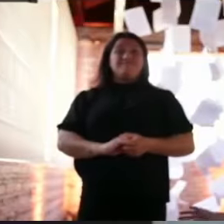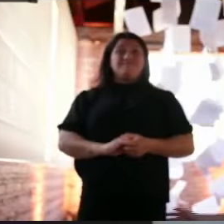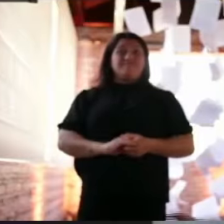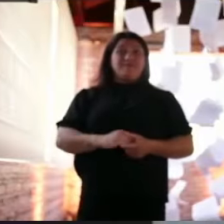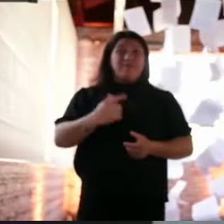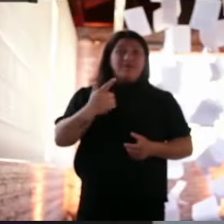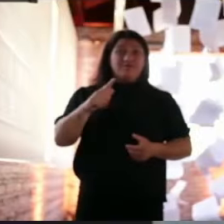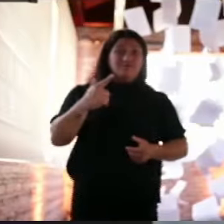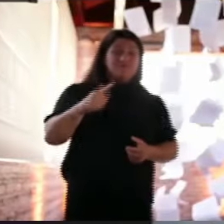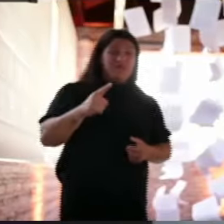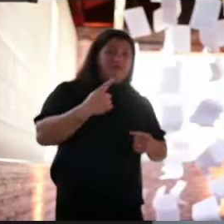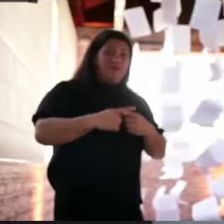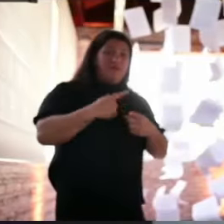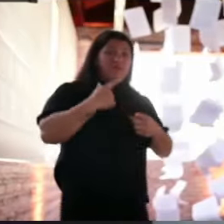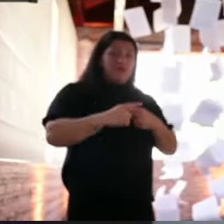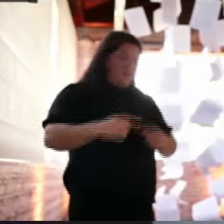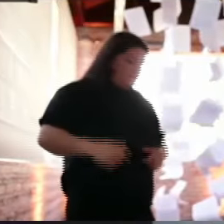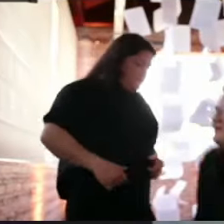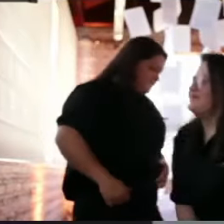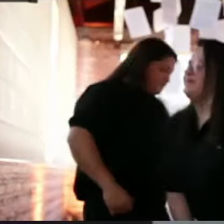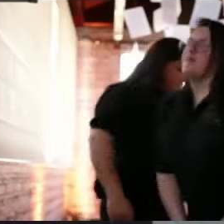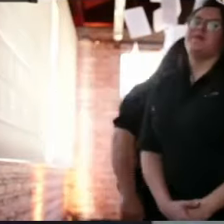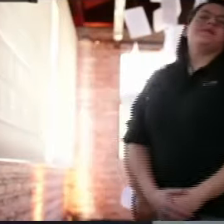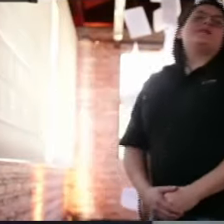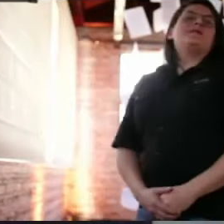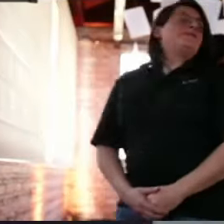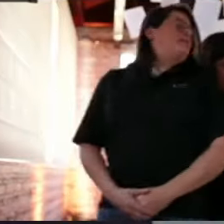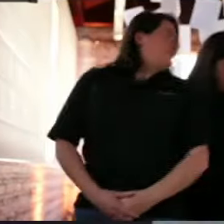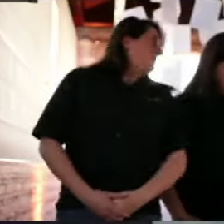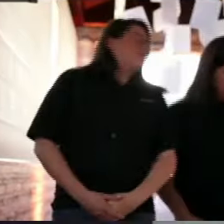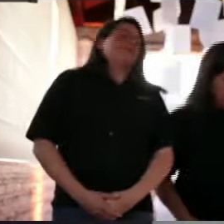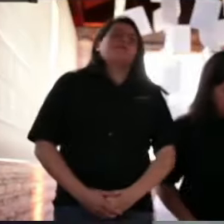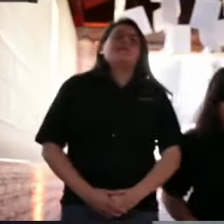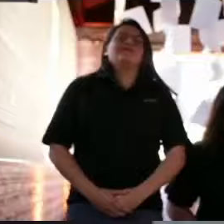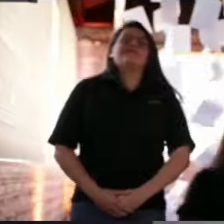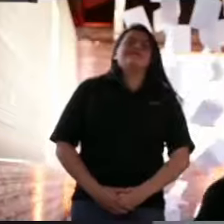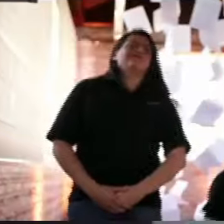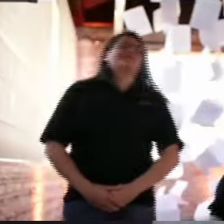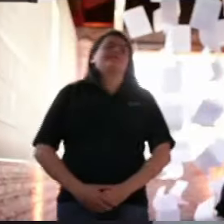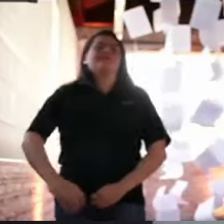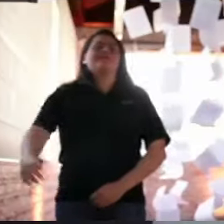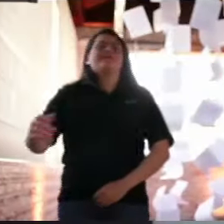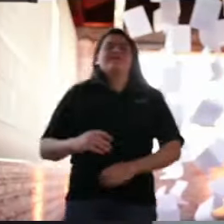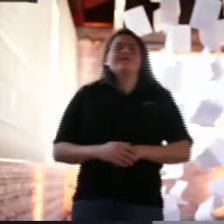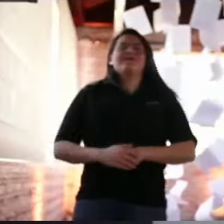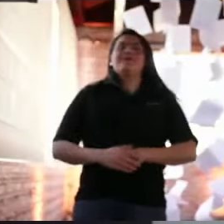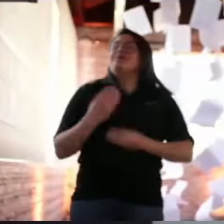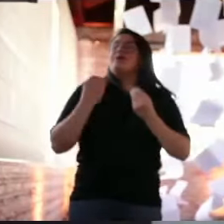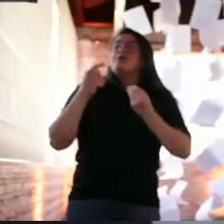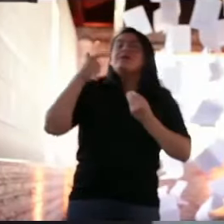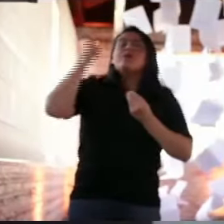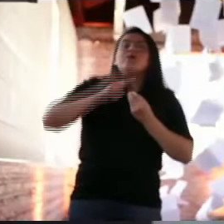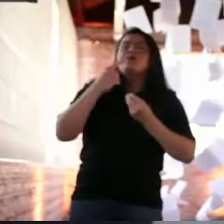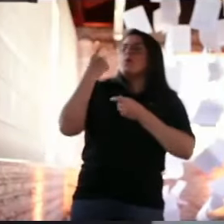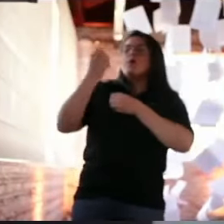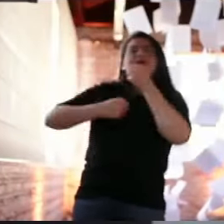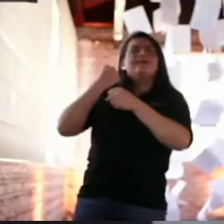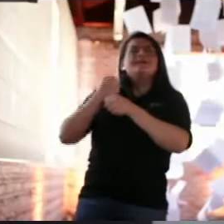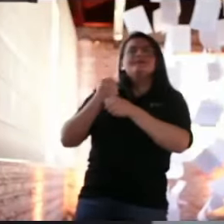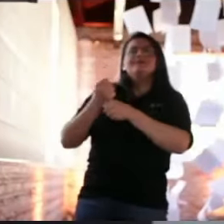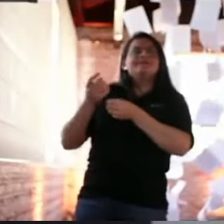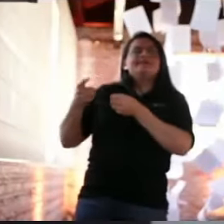porque que nem um iPhone né você compra desse ano ano que vem você descobre que o teu era um lixo e como é que você conseguiu passar um ano com aquele lixo porque o próximo